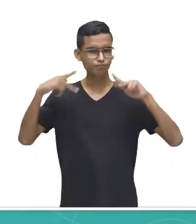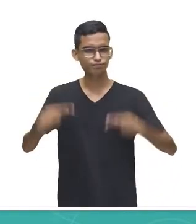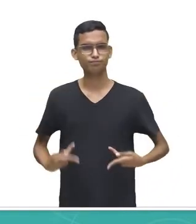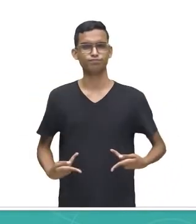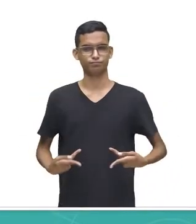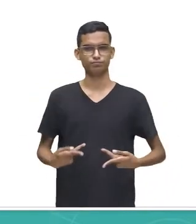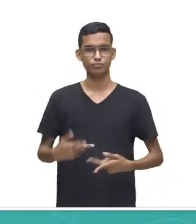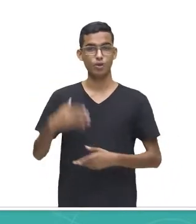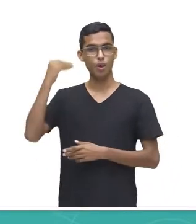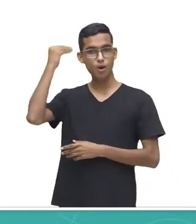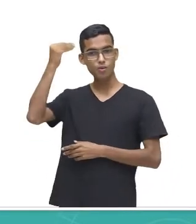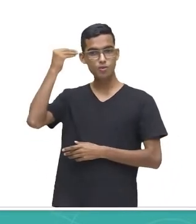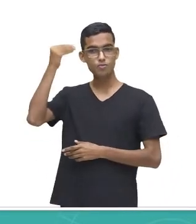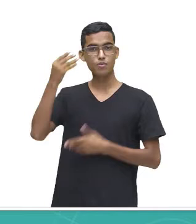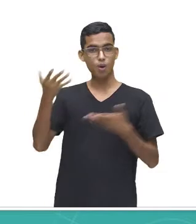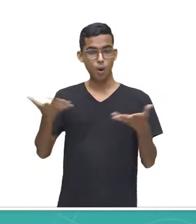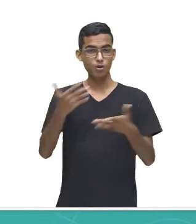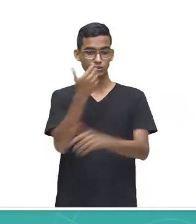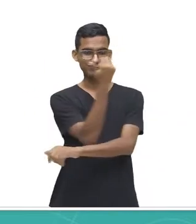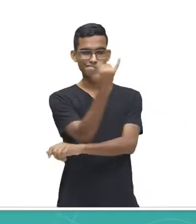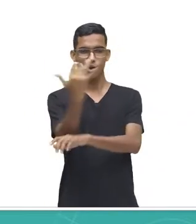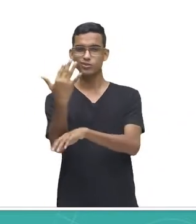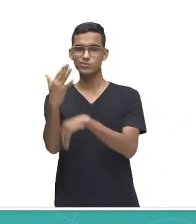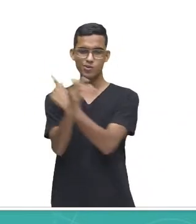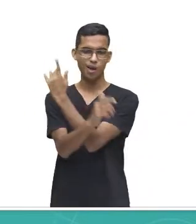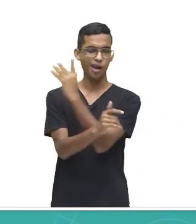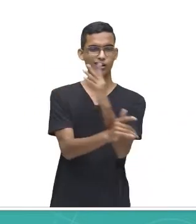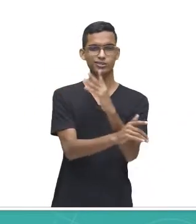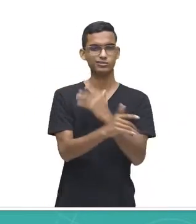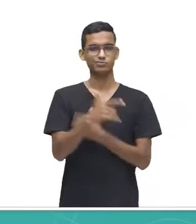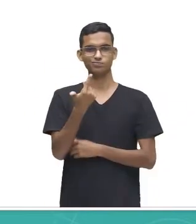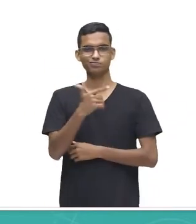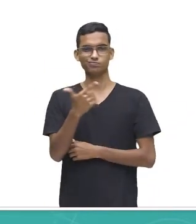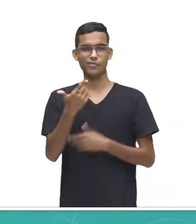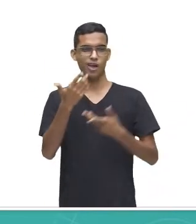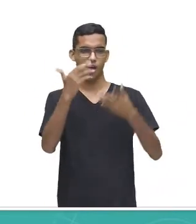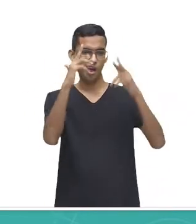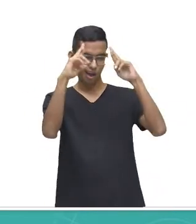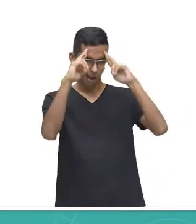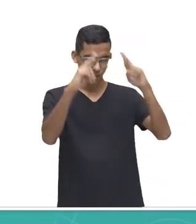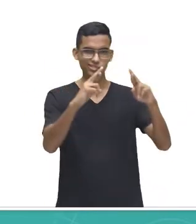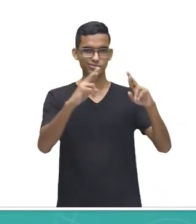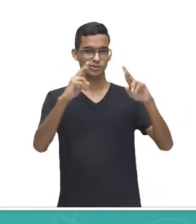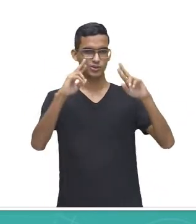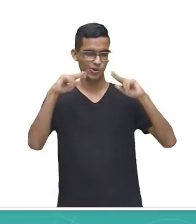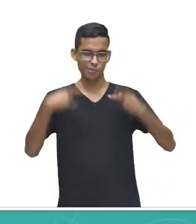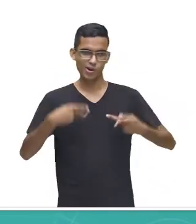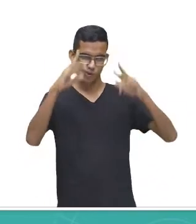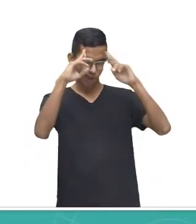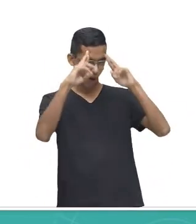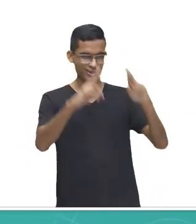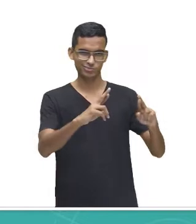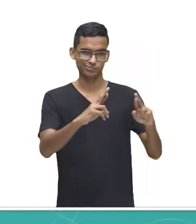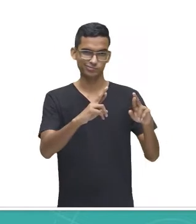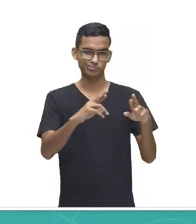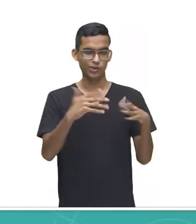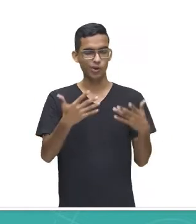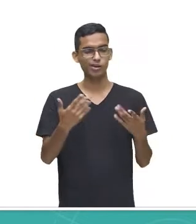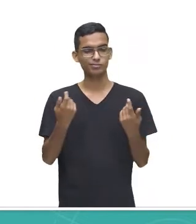vivemos, onde a natureza é tão desrespeitada, não é mesmo? Vamos lá então. Essa